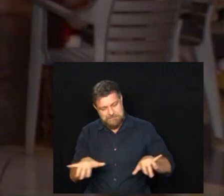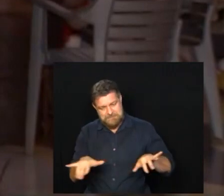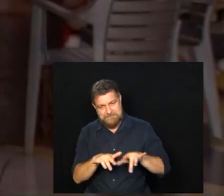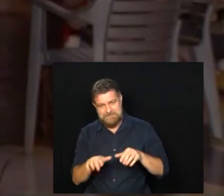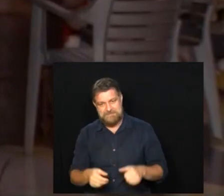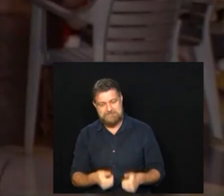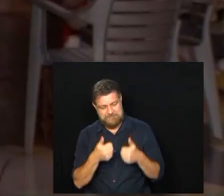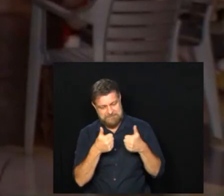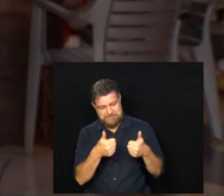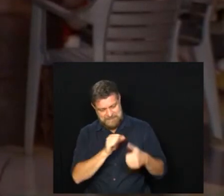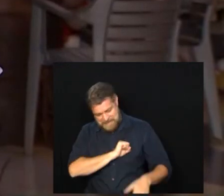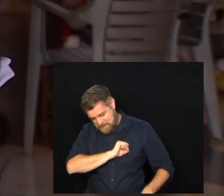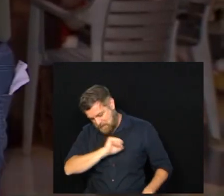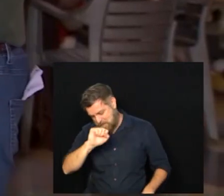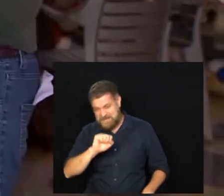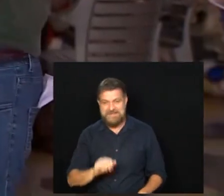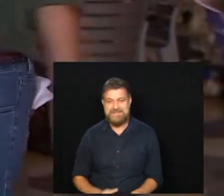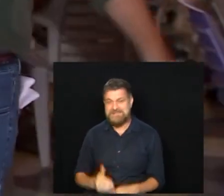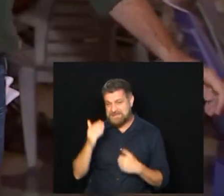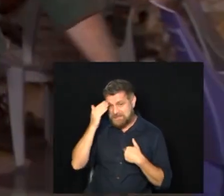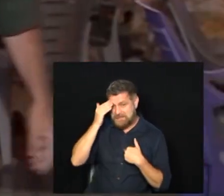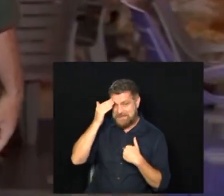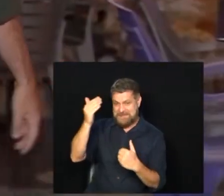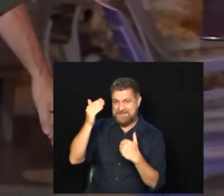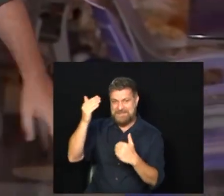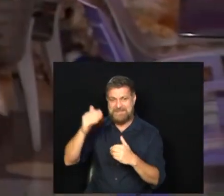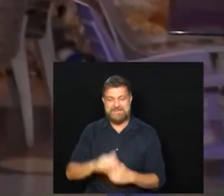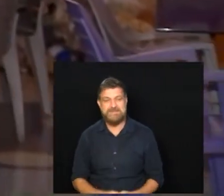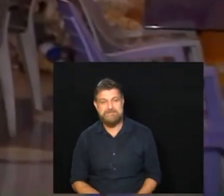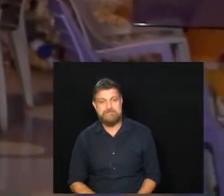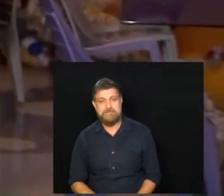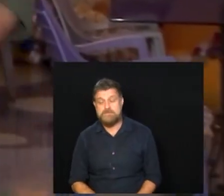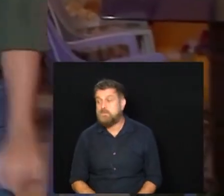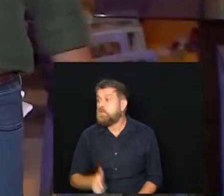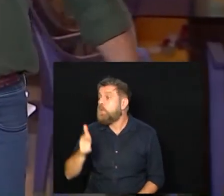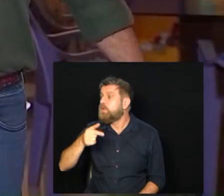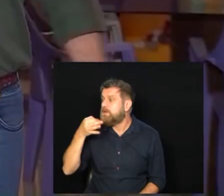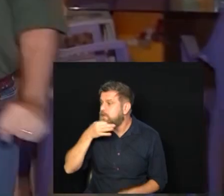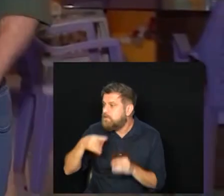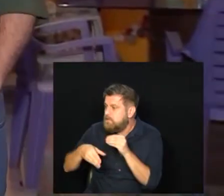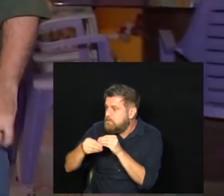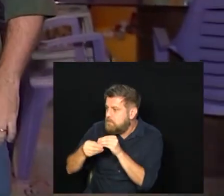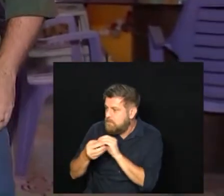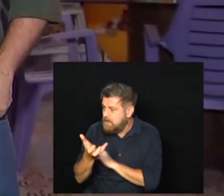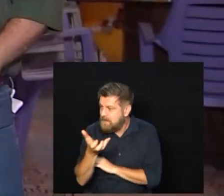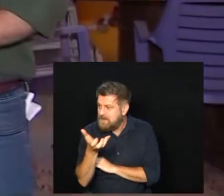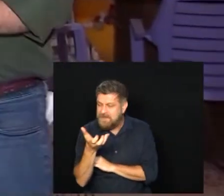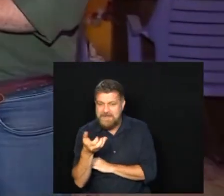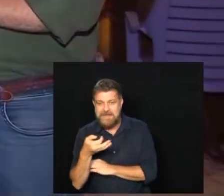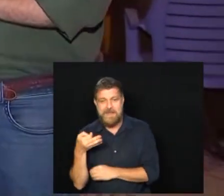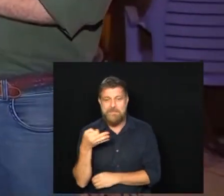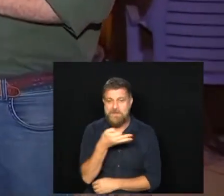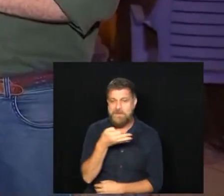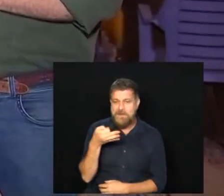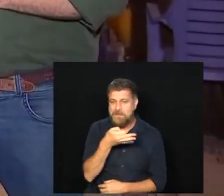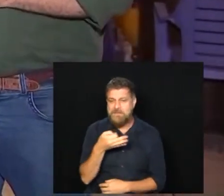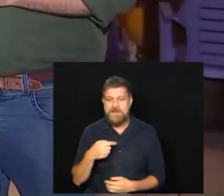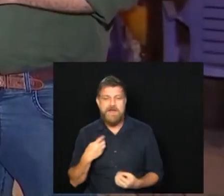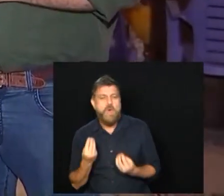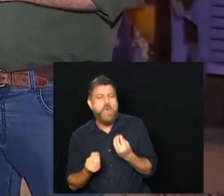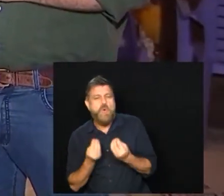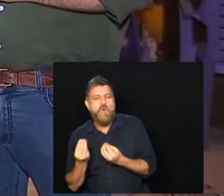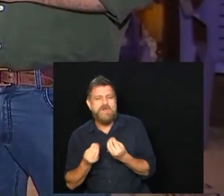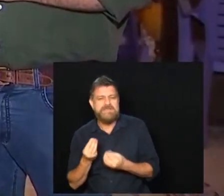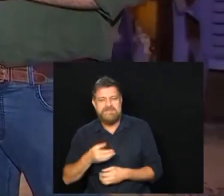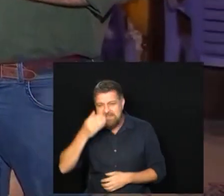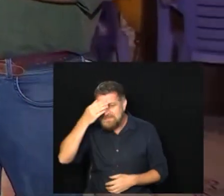Obrigada. Obrigada. Então tá bom, valeu pessoal, obrigado, viu? Mais alguma coisa, Sarasvati, que queira falar pra gente? Alguma coisa que ficou